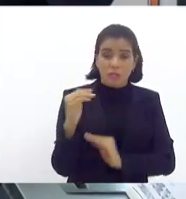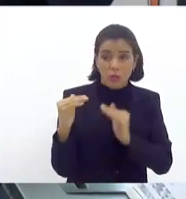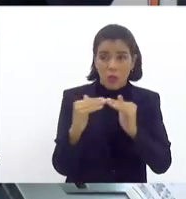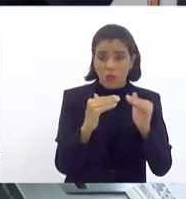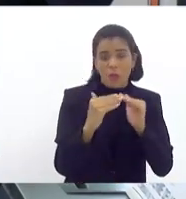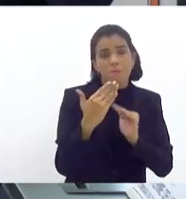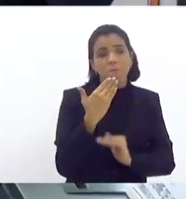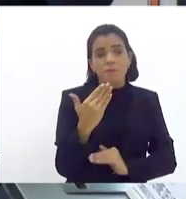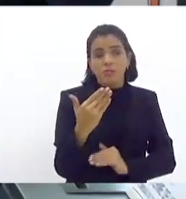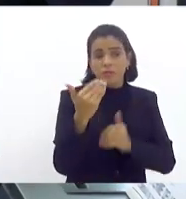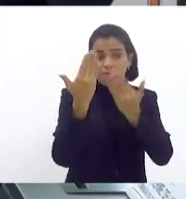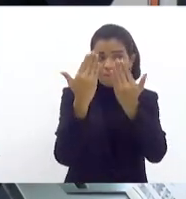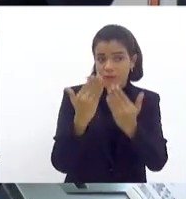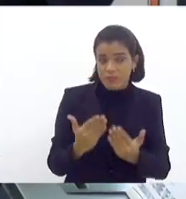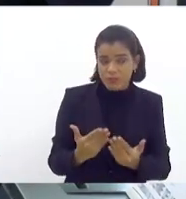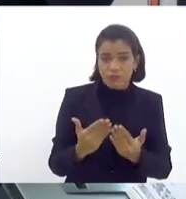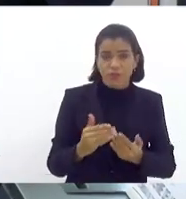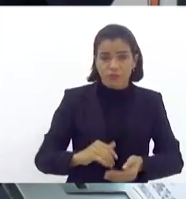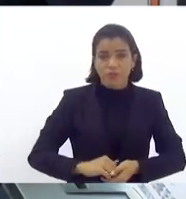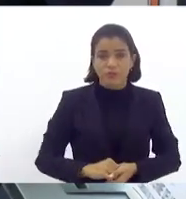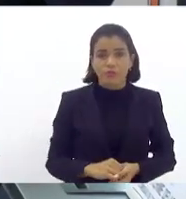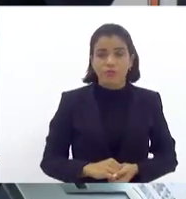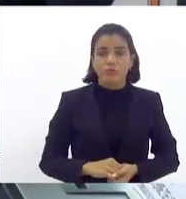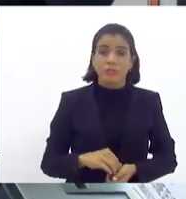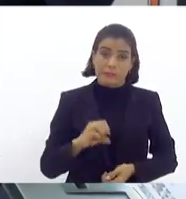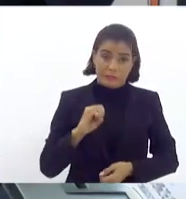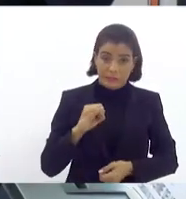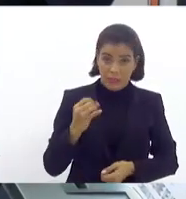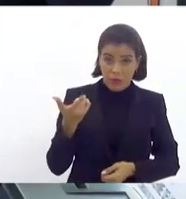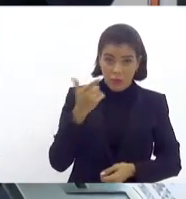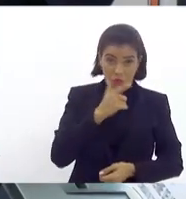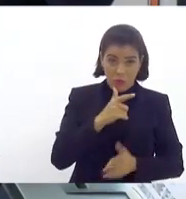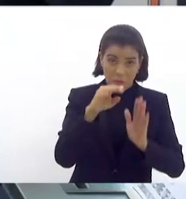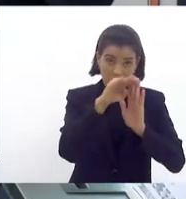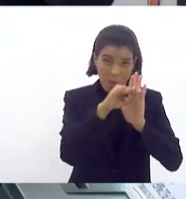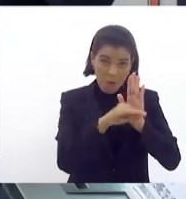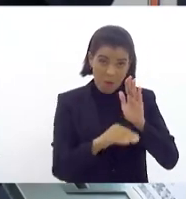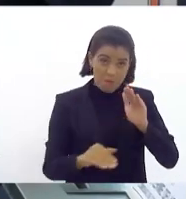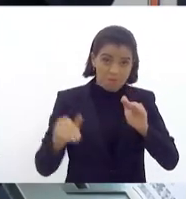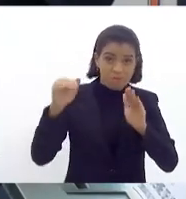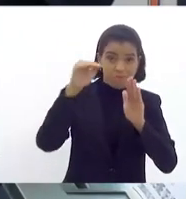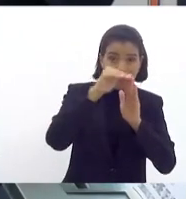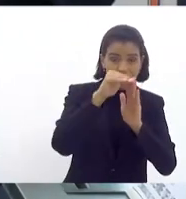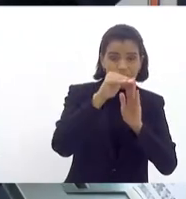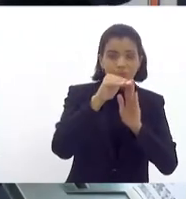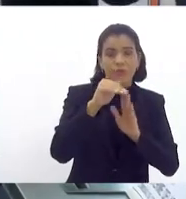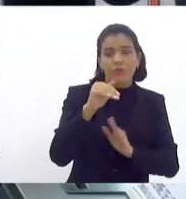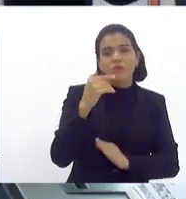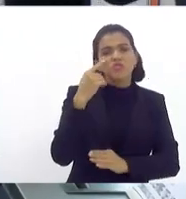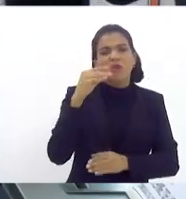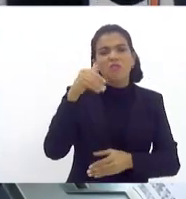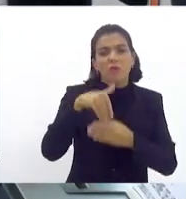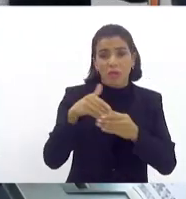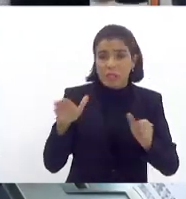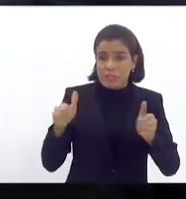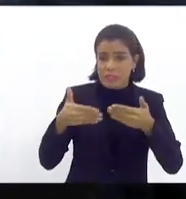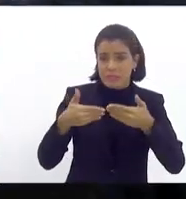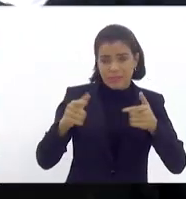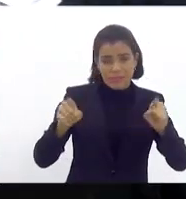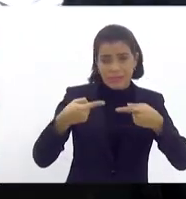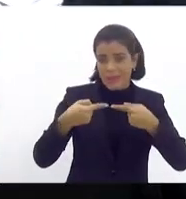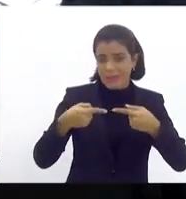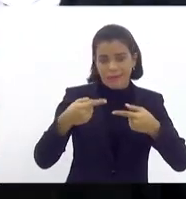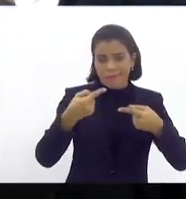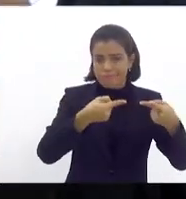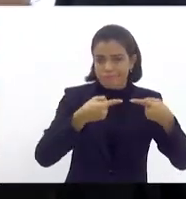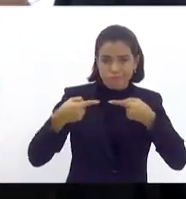queria pedir vista dele. Então, se Vossa Excelência puder chamar o feito à ordem, chamar. Lógico. Vamos só votar esse aqui. Encerrada a discussão desse último projeto